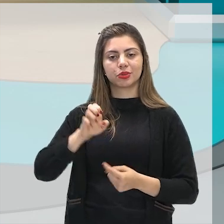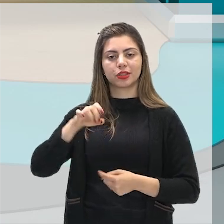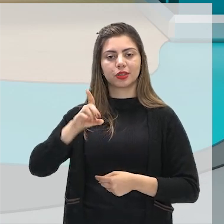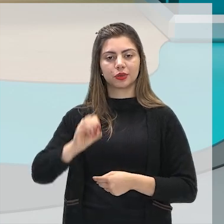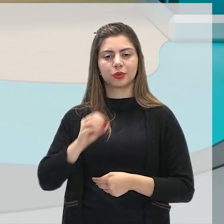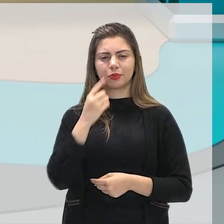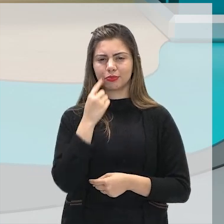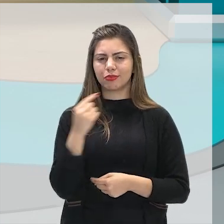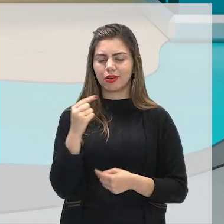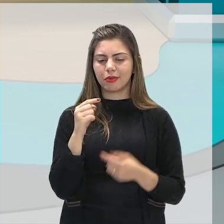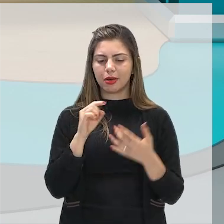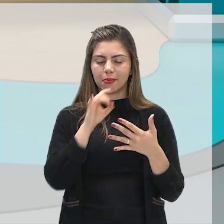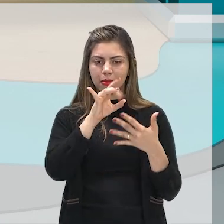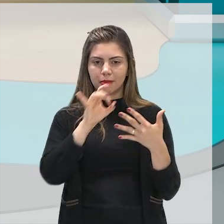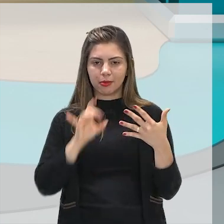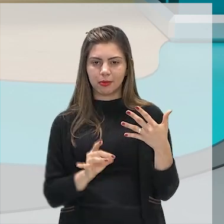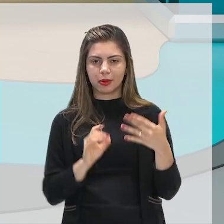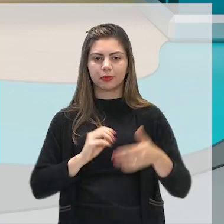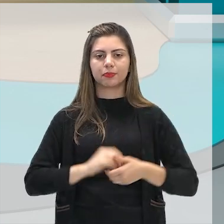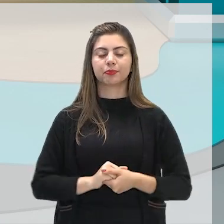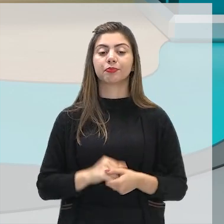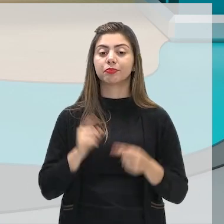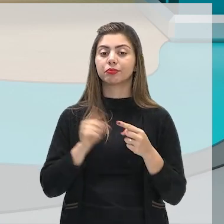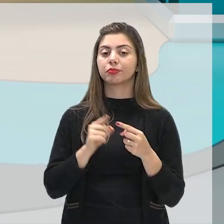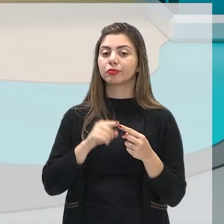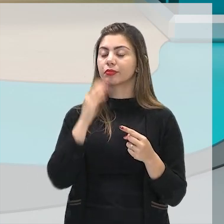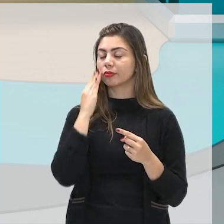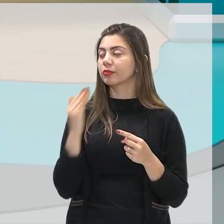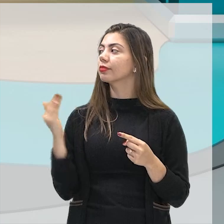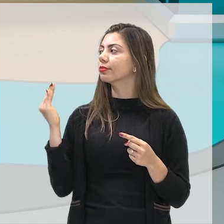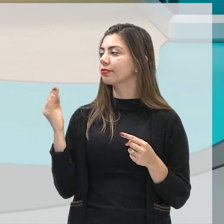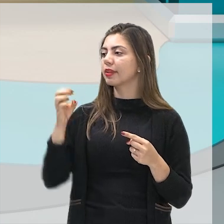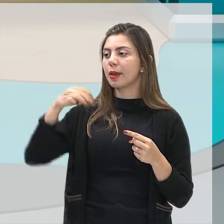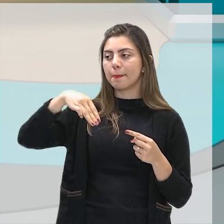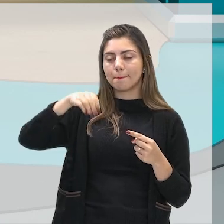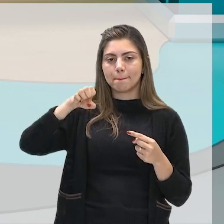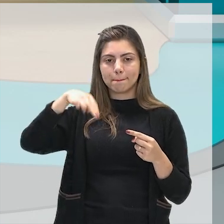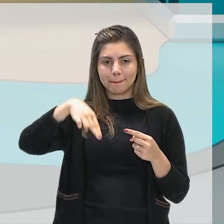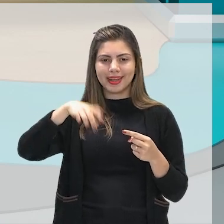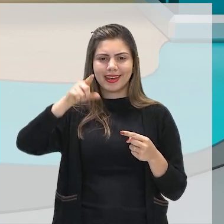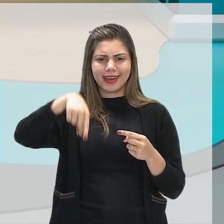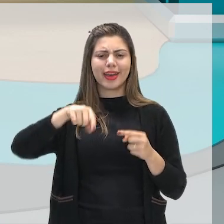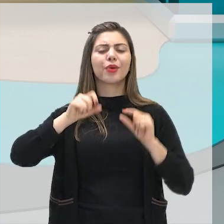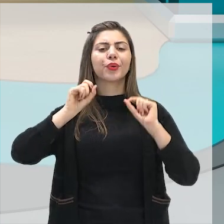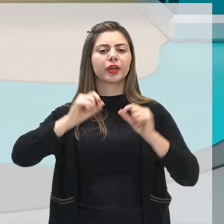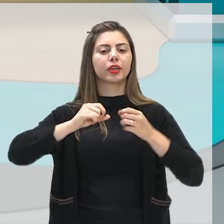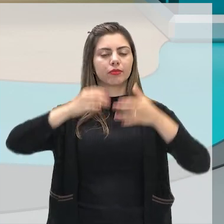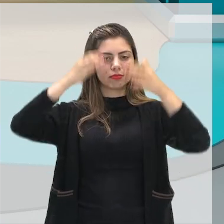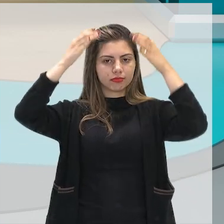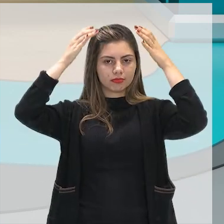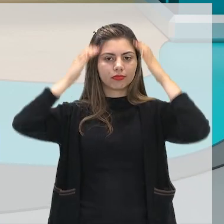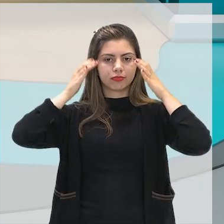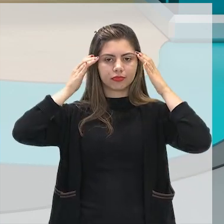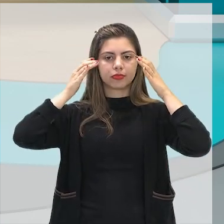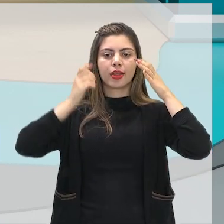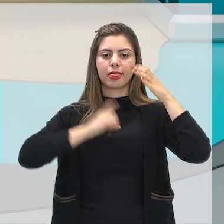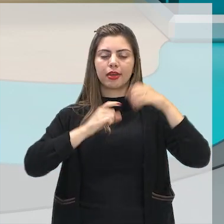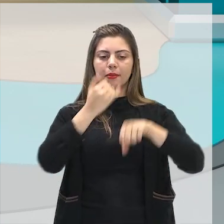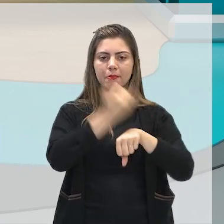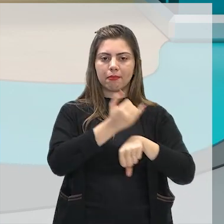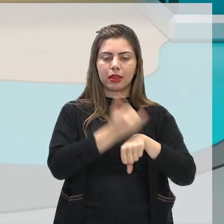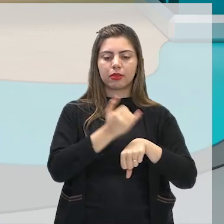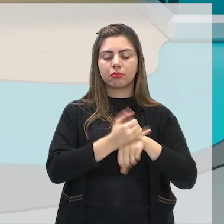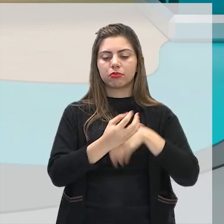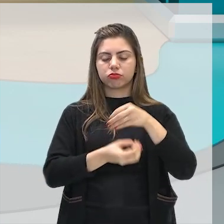deles? Então, observem aí. Primeiro, nós temos aqui o men, que é o capacete, né, que é feito de alumínio e